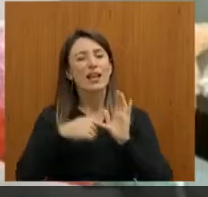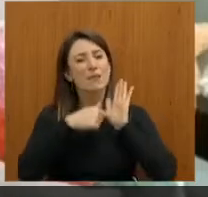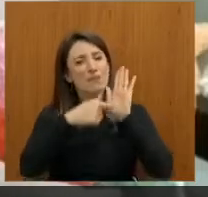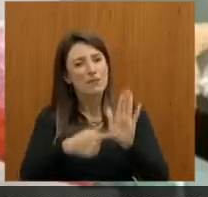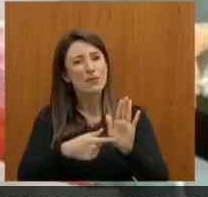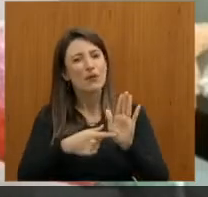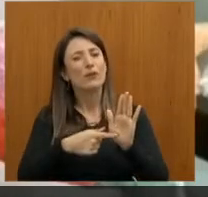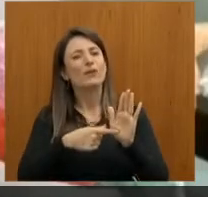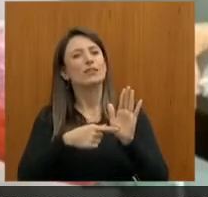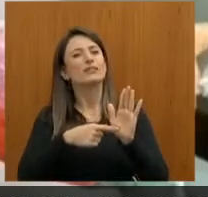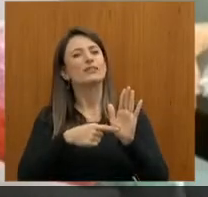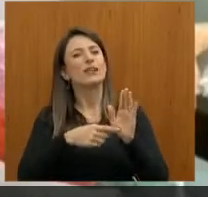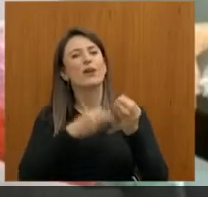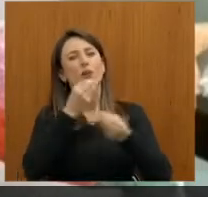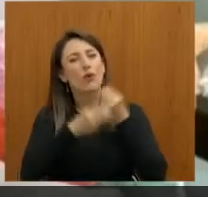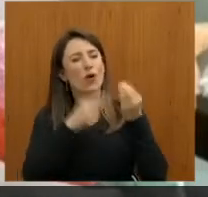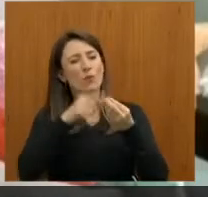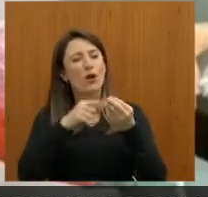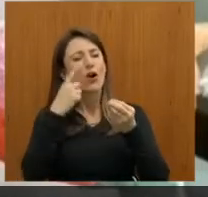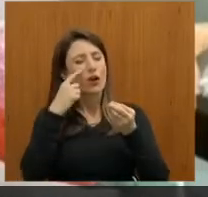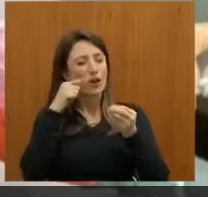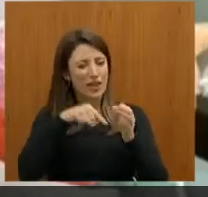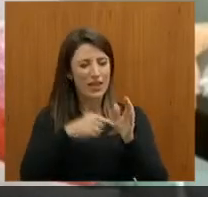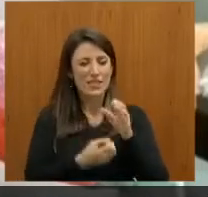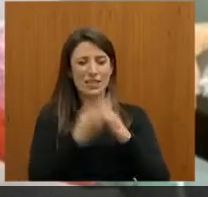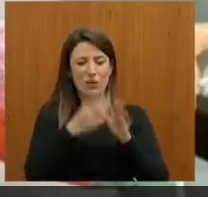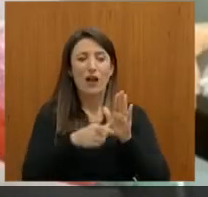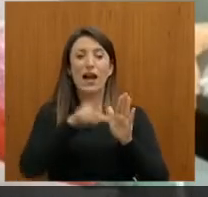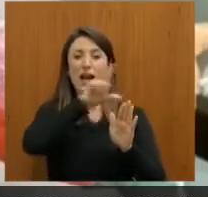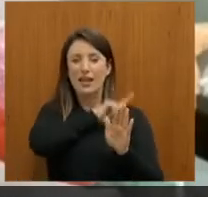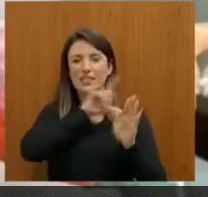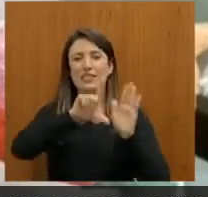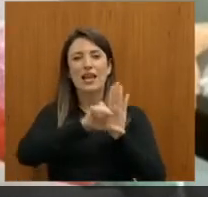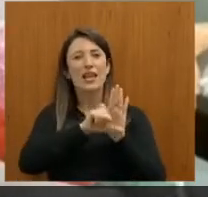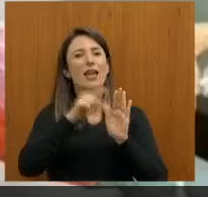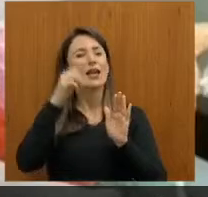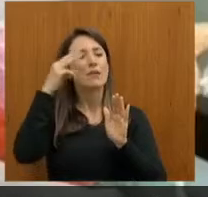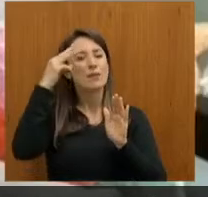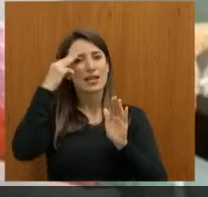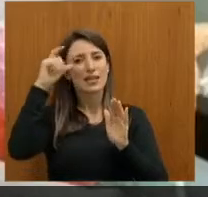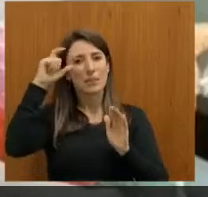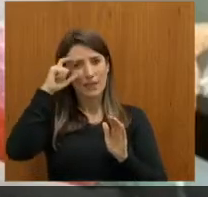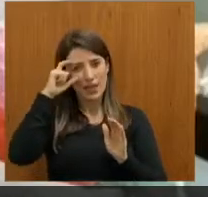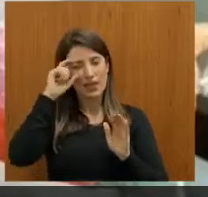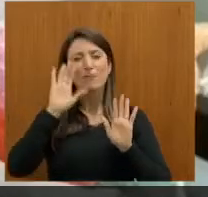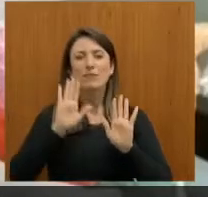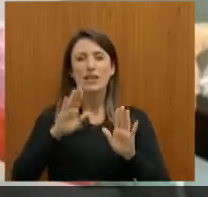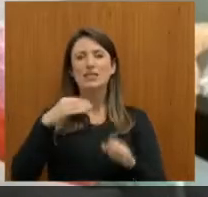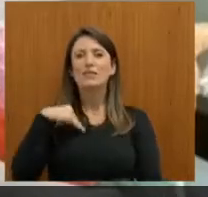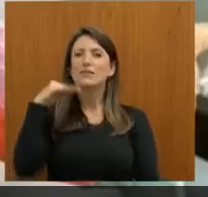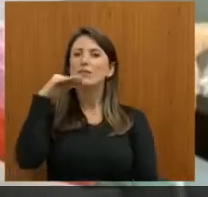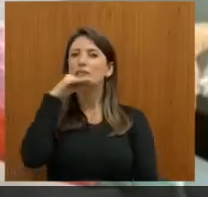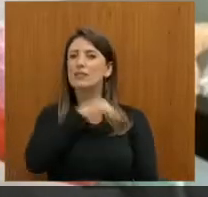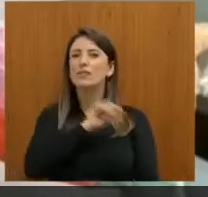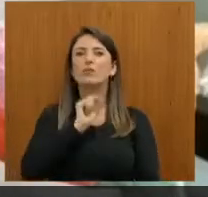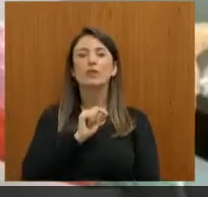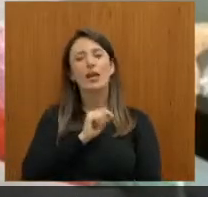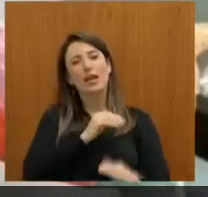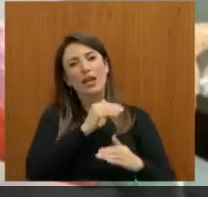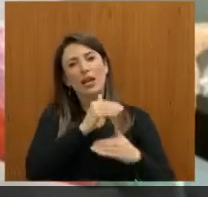Penha né aí anterior mas de certa forma eu eu vejo assim a